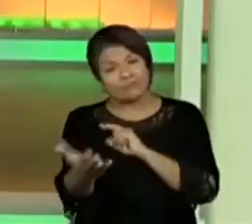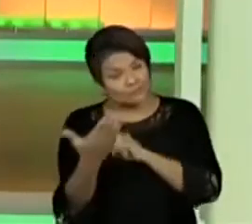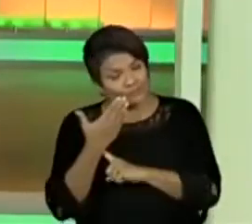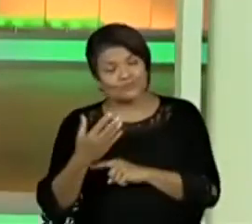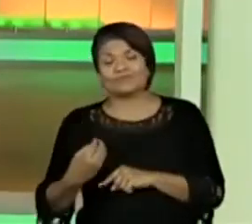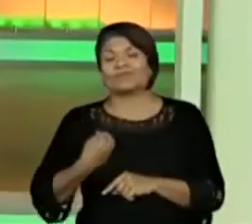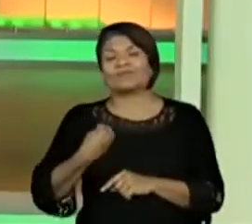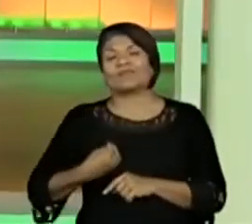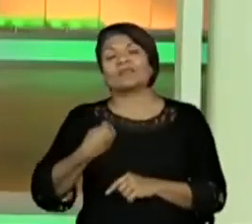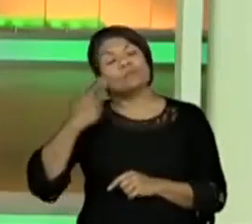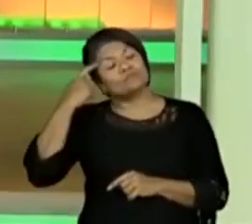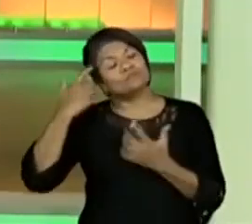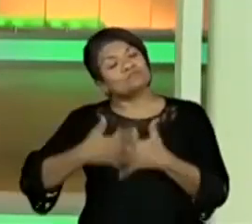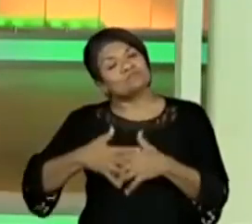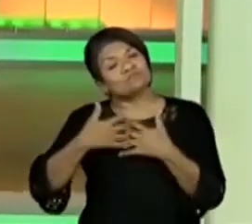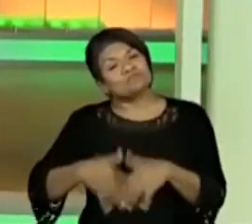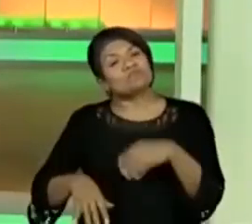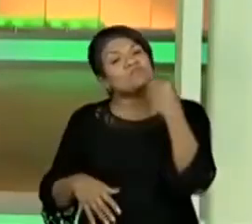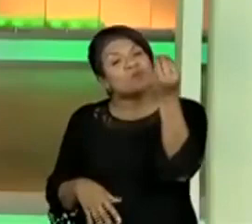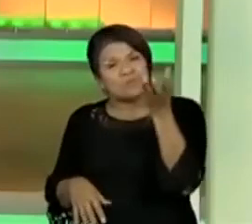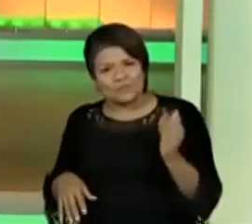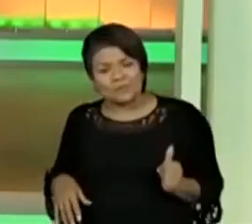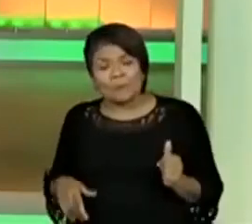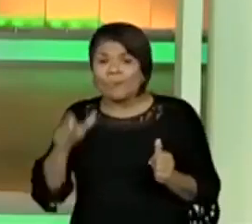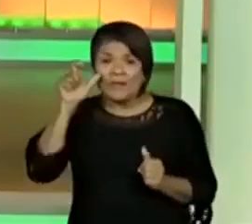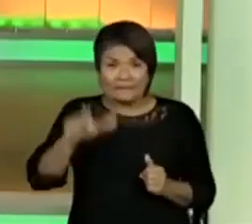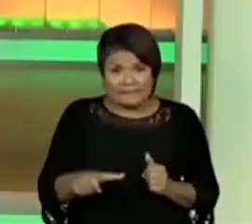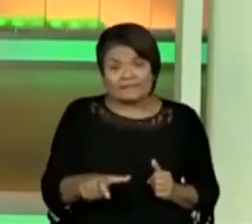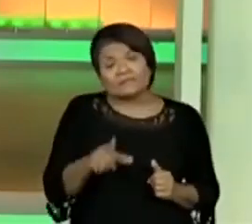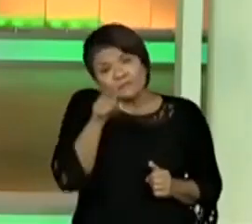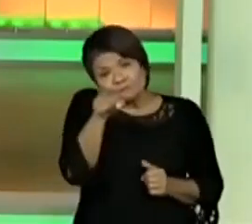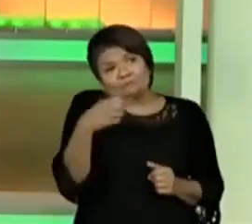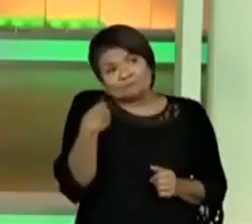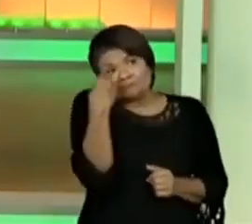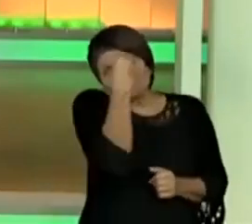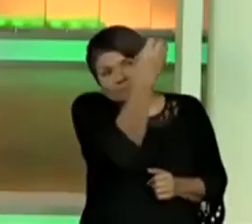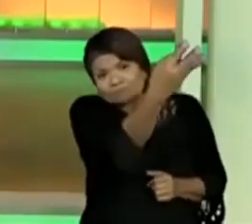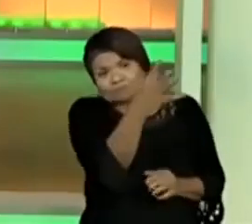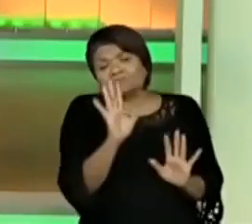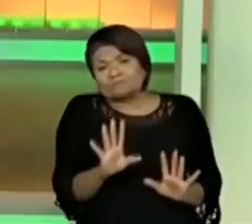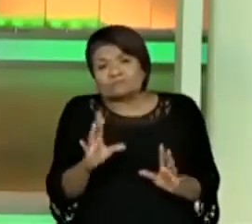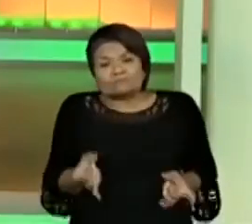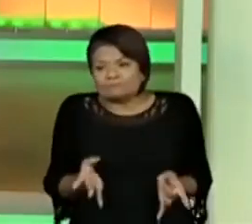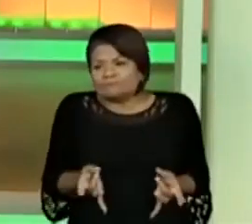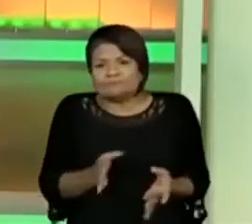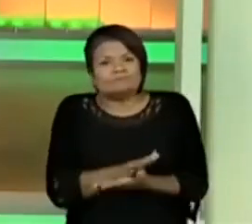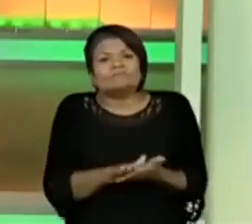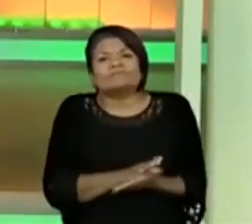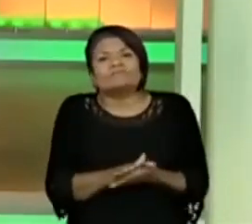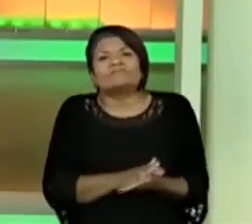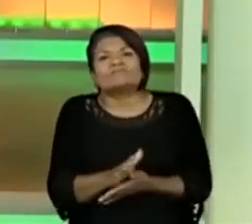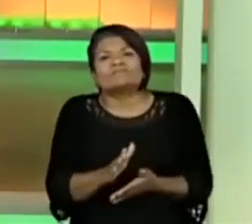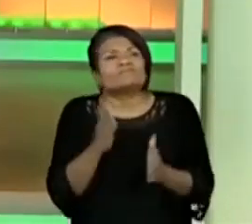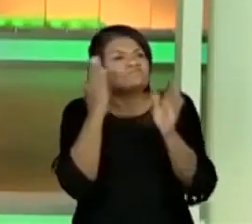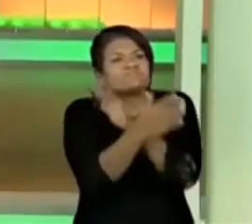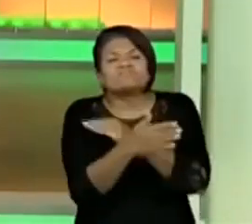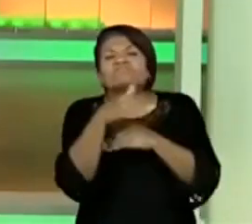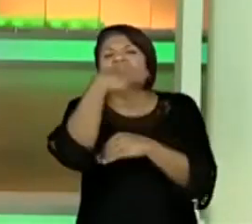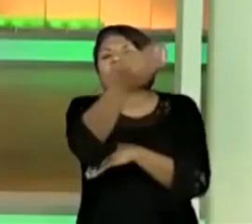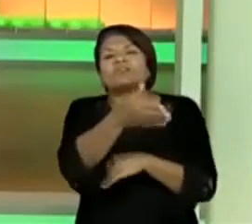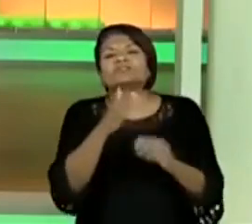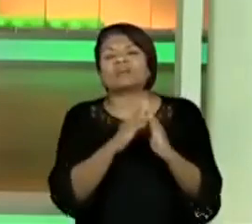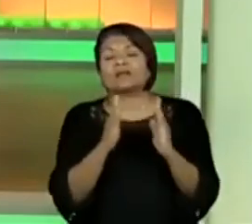gente pode pensar. Olha que interessante poder fazer uma viagem sem sair de dentro de casa. Poder conhecer o outro